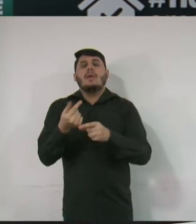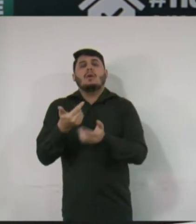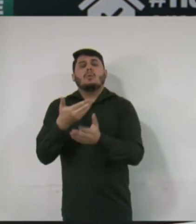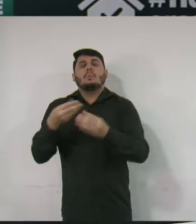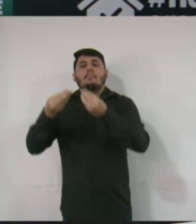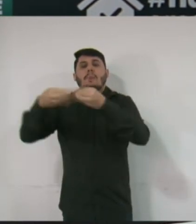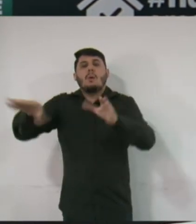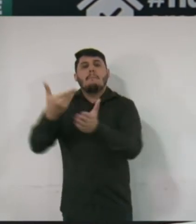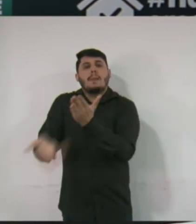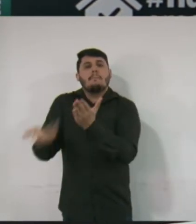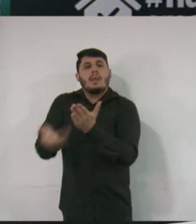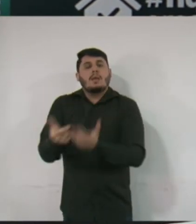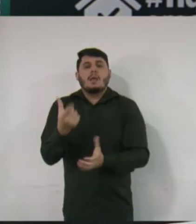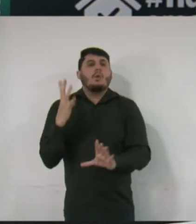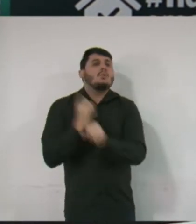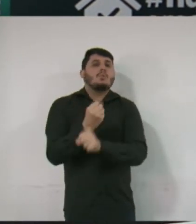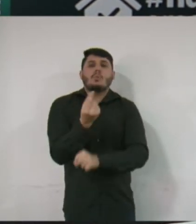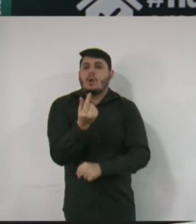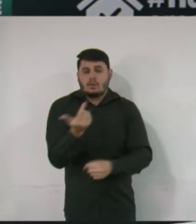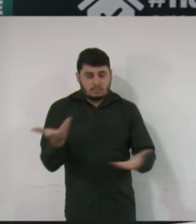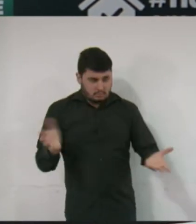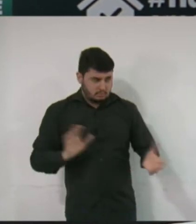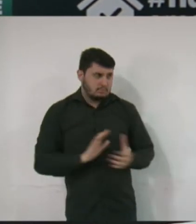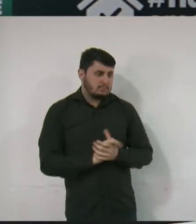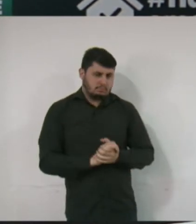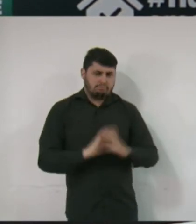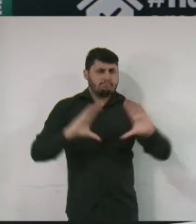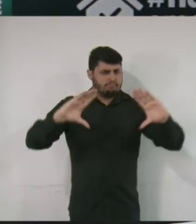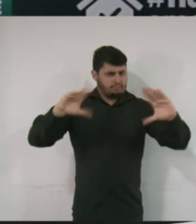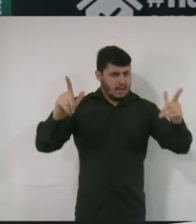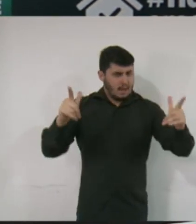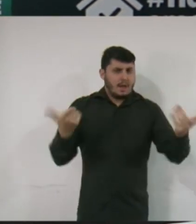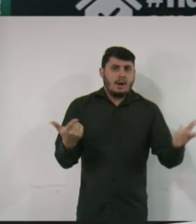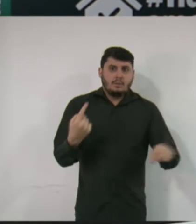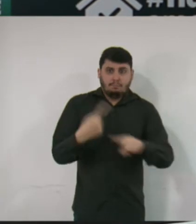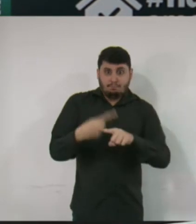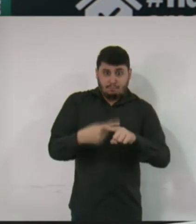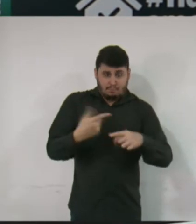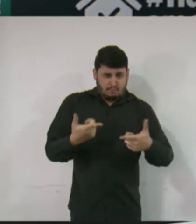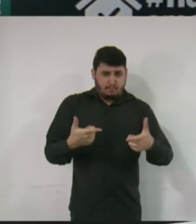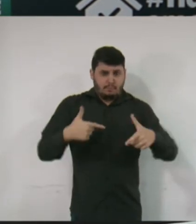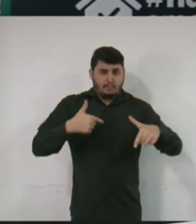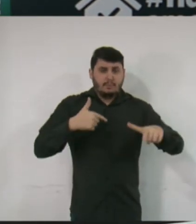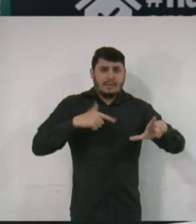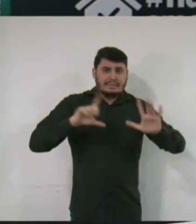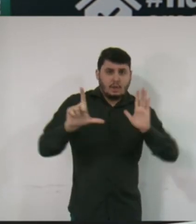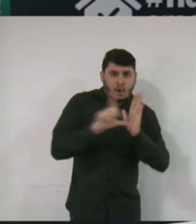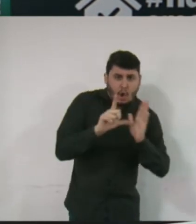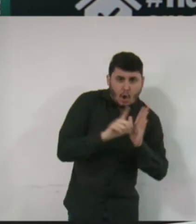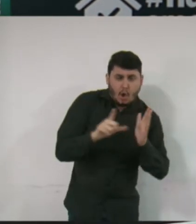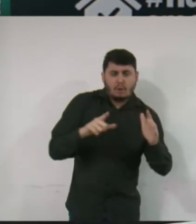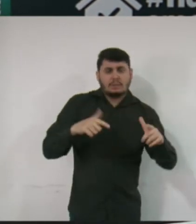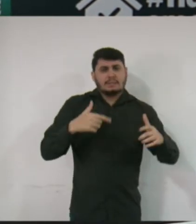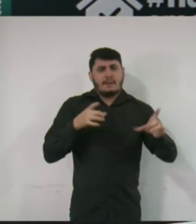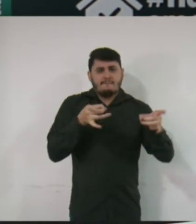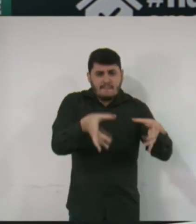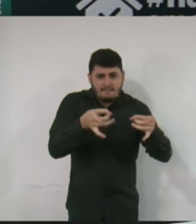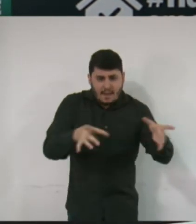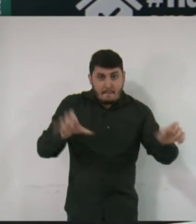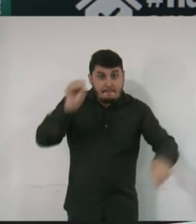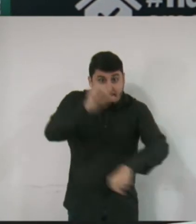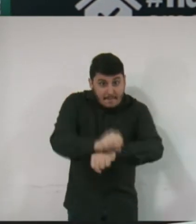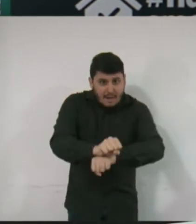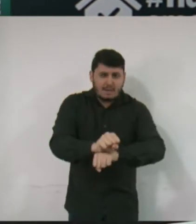É claro que a paralisação de atividades, ela traz um prejuízo para o Polo de Confecções, mas que desde um